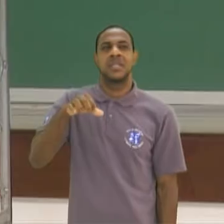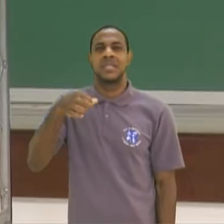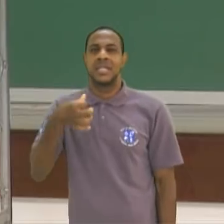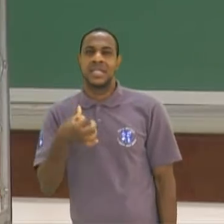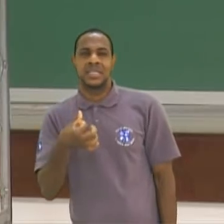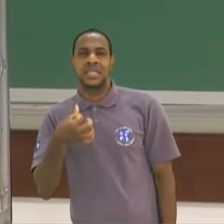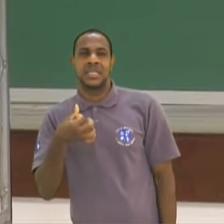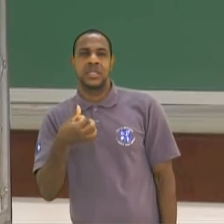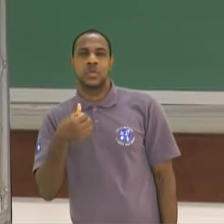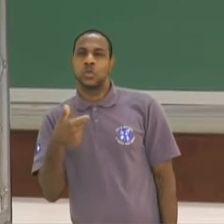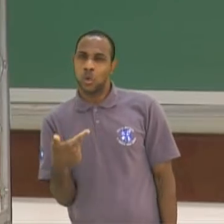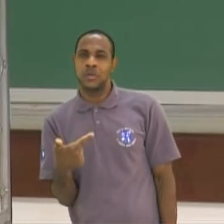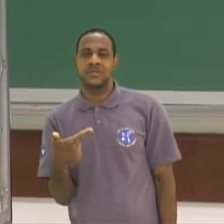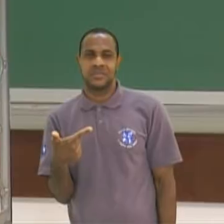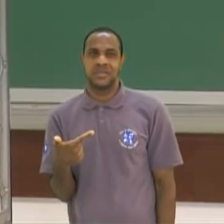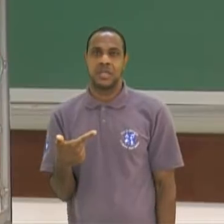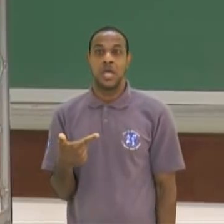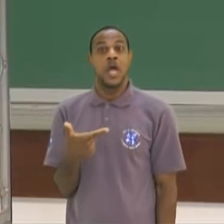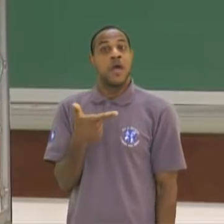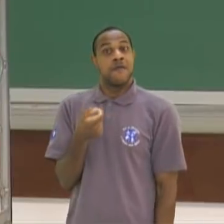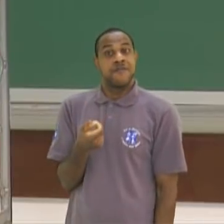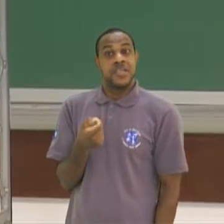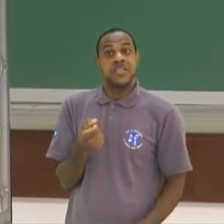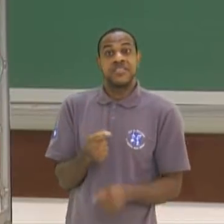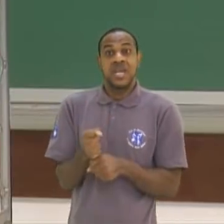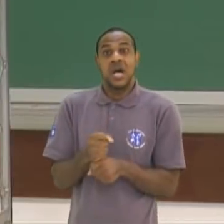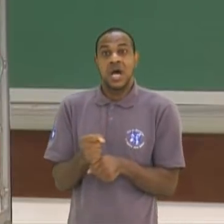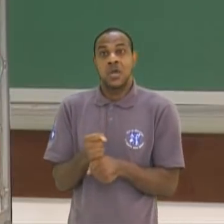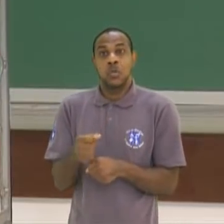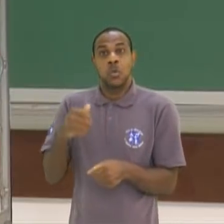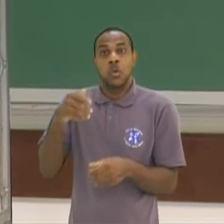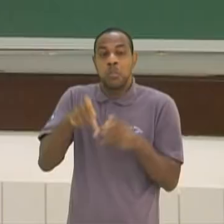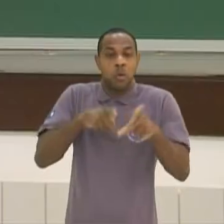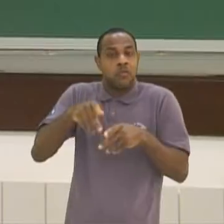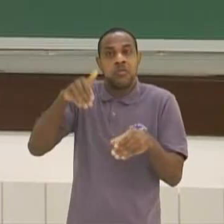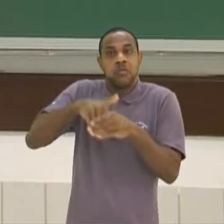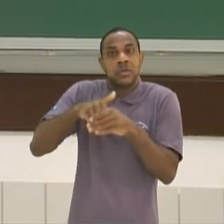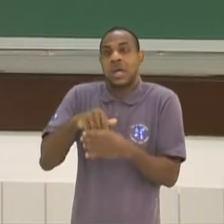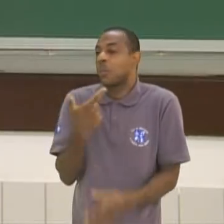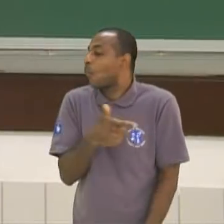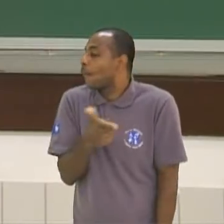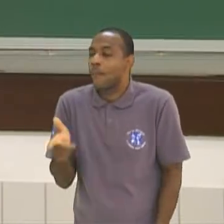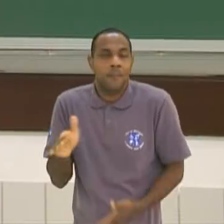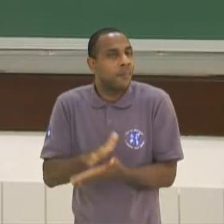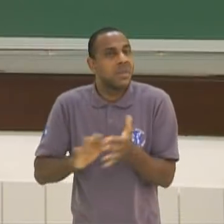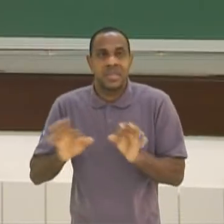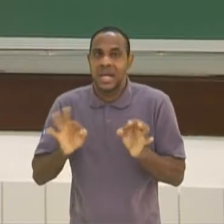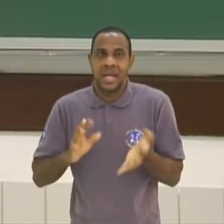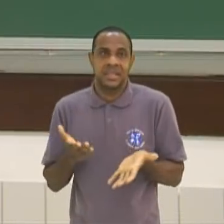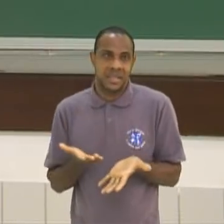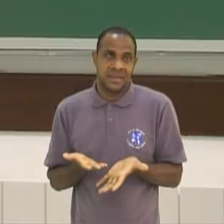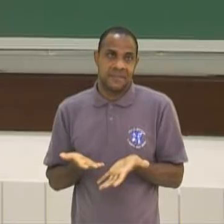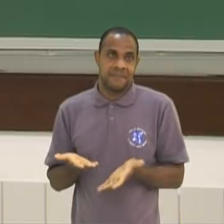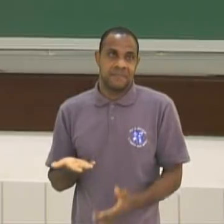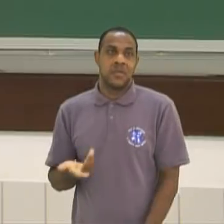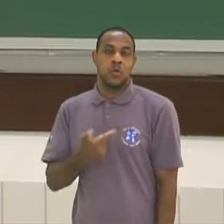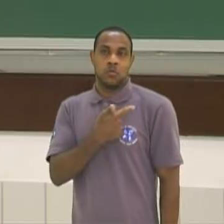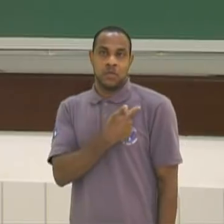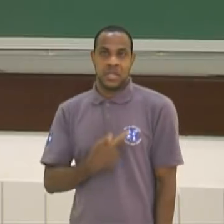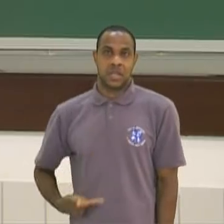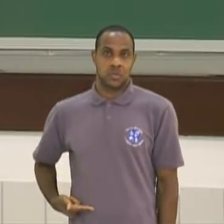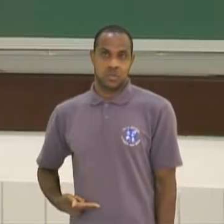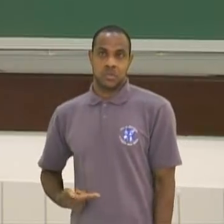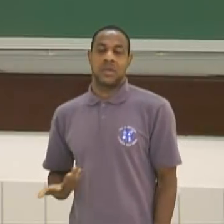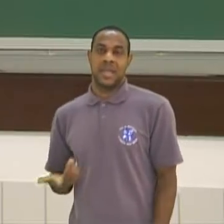1962. Então, 20 anos sem o povo votar para governador. Lembra? Os governadores, então, eram nomeados pelo governo militar.